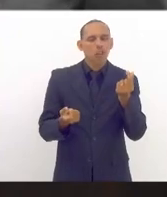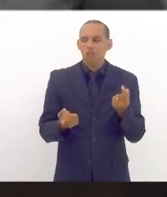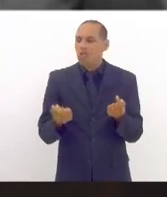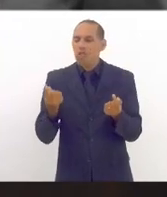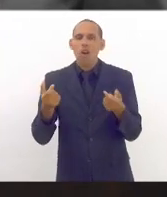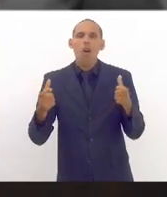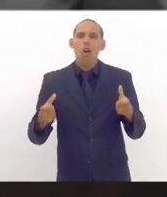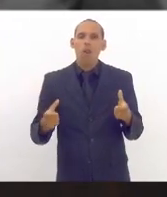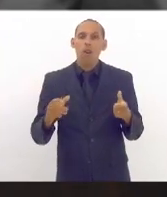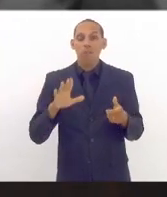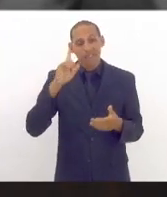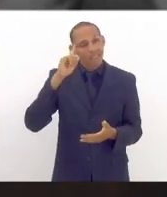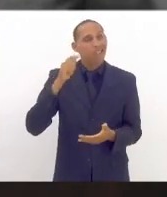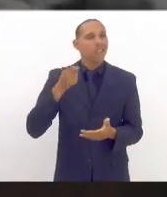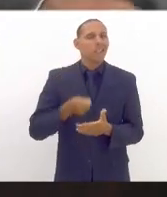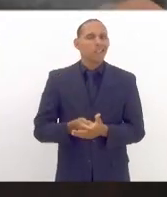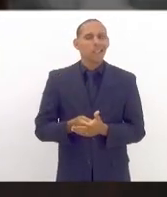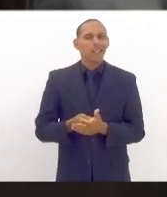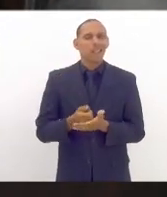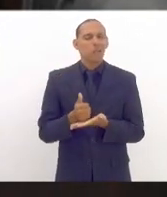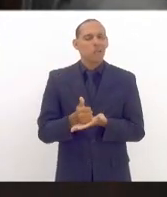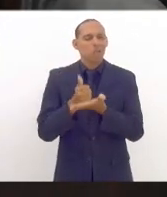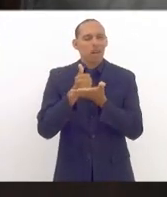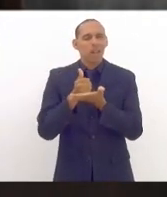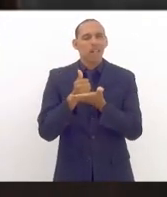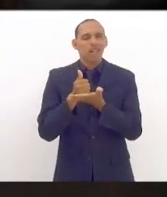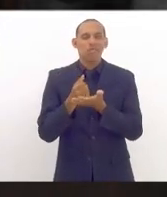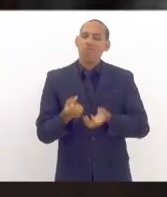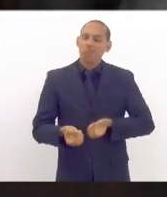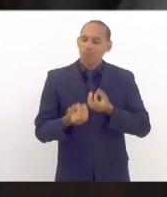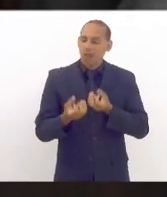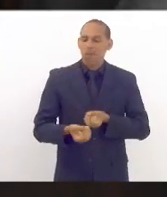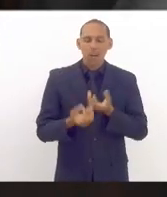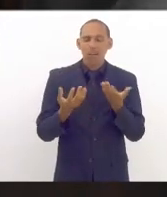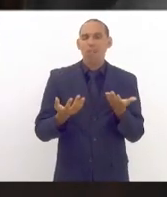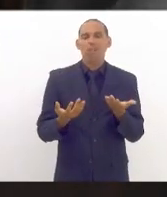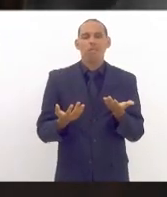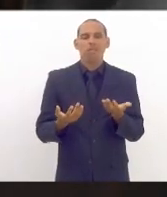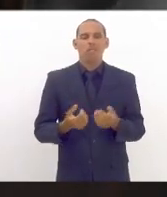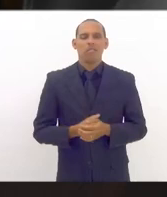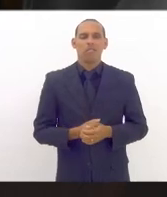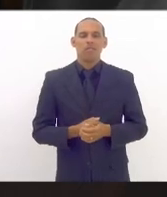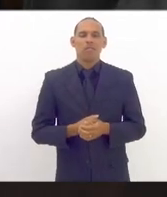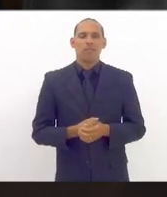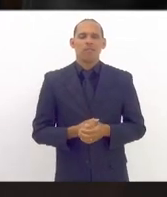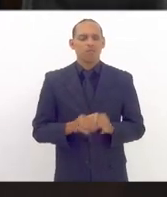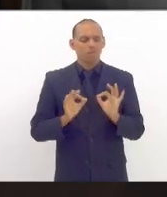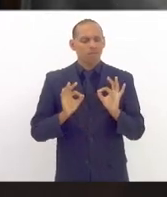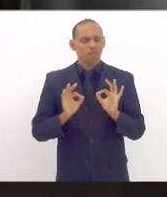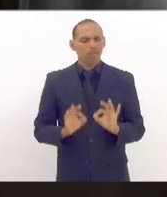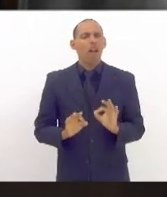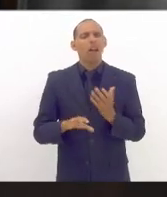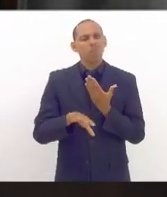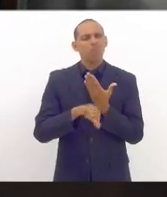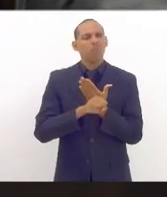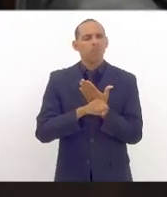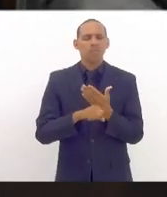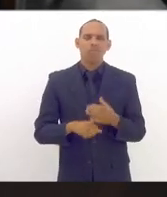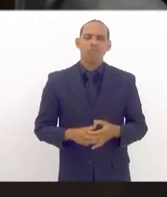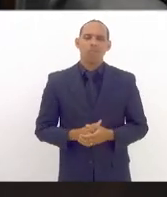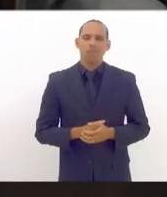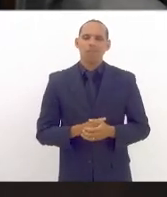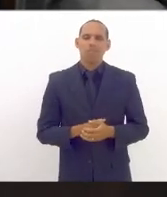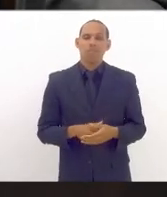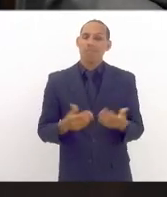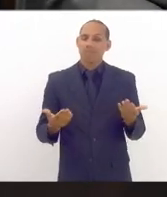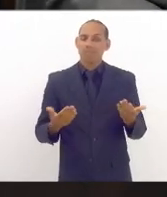pode decidir em cima de dados e simulações objetivas concretas então